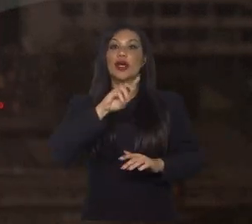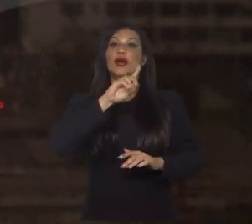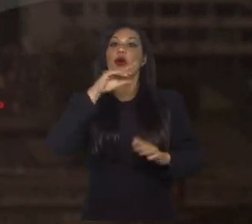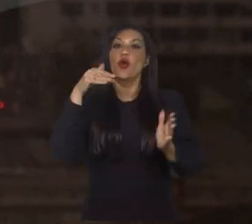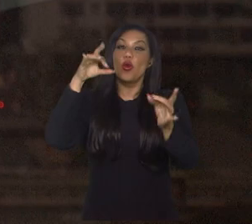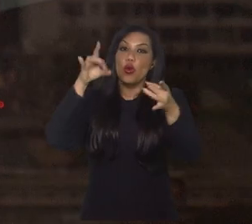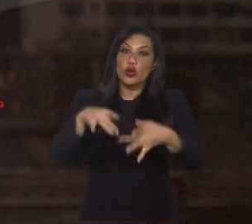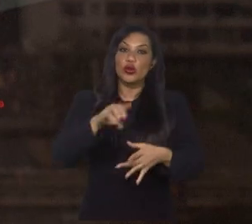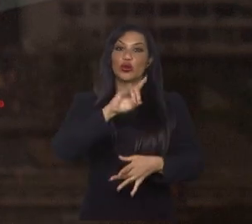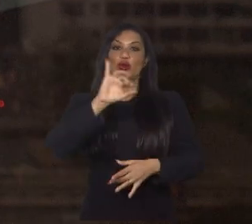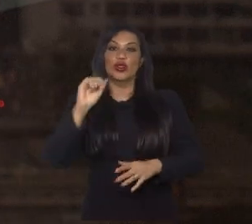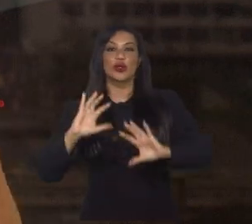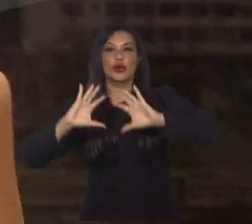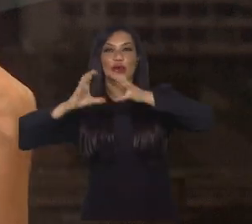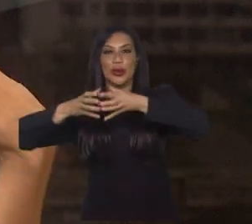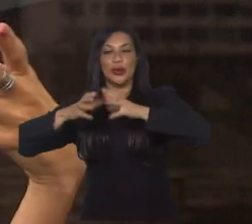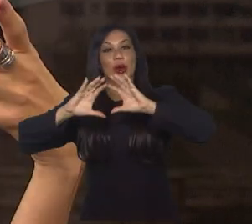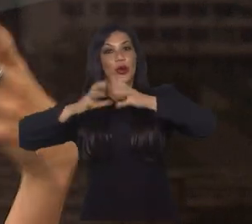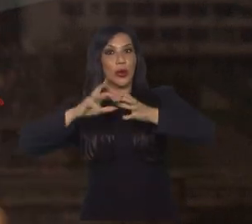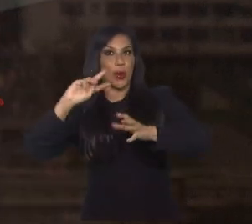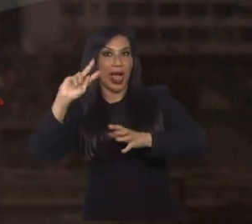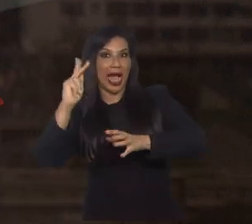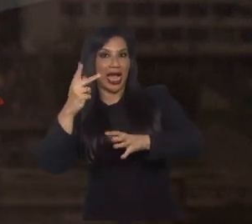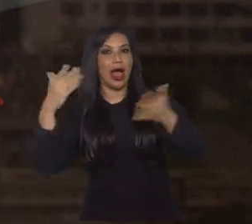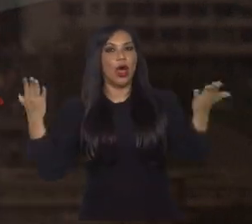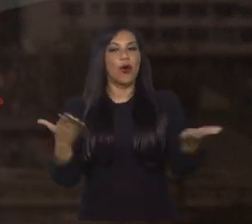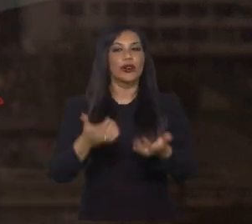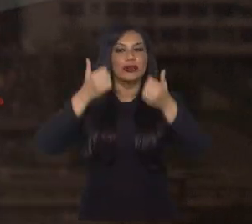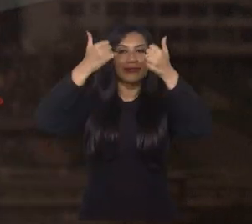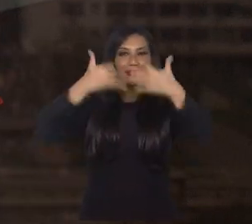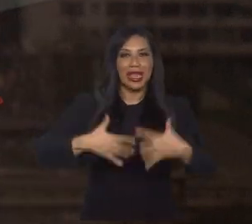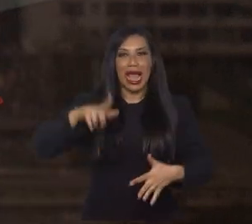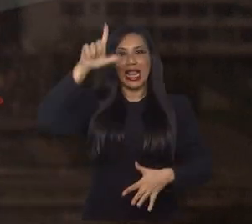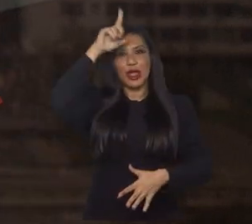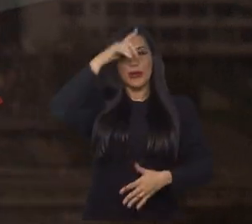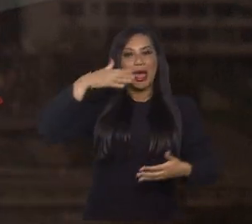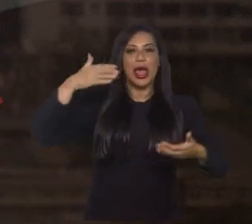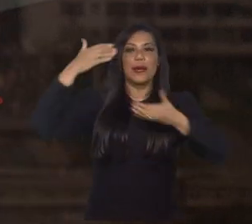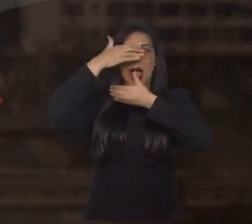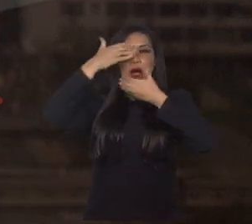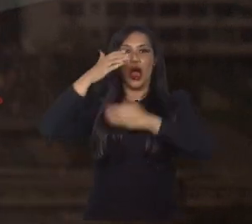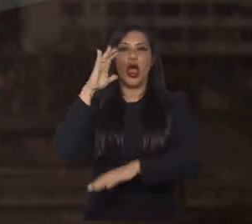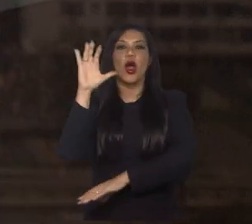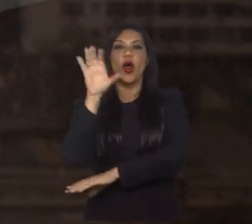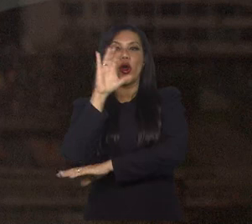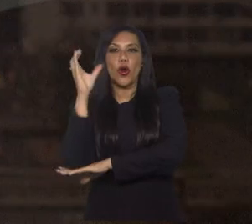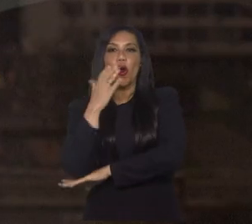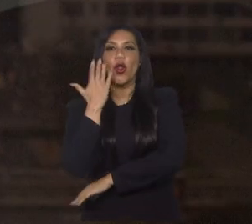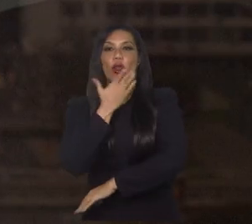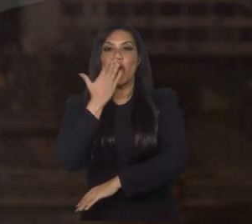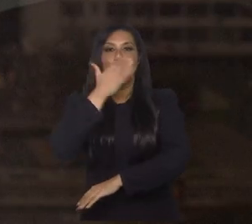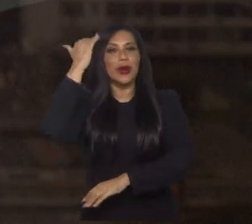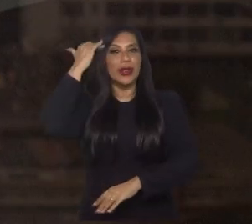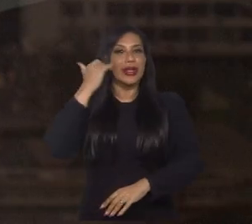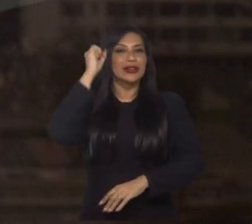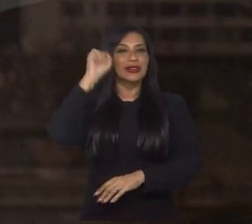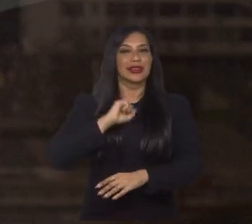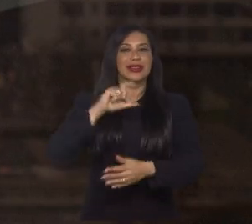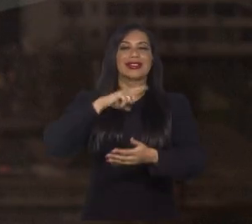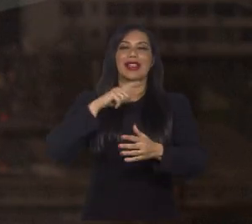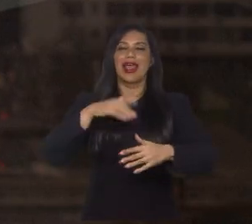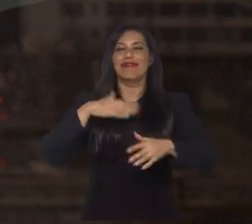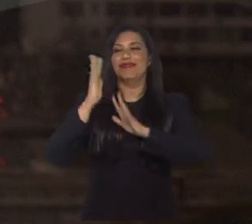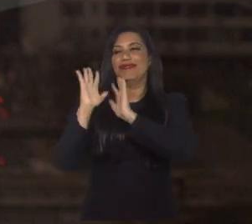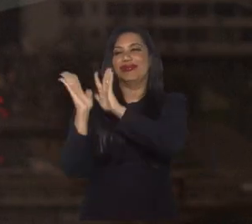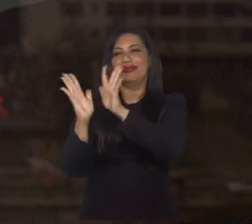do último chaveamento, o Grupo H. Vamos falar da Alemanha, Marrocos, Colômbia e Coreia do Sul, mas tem muito